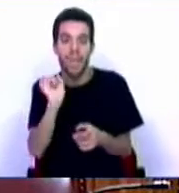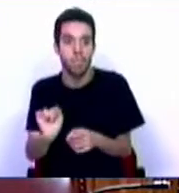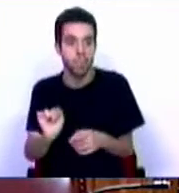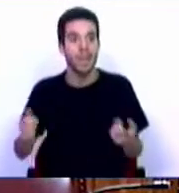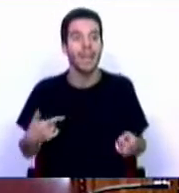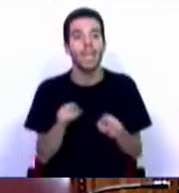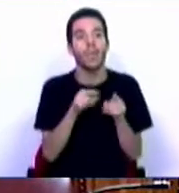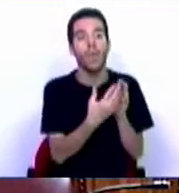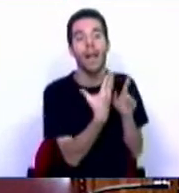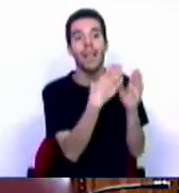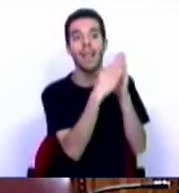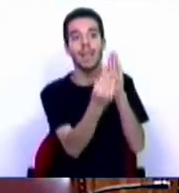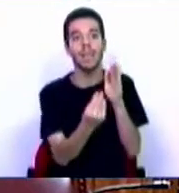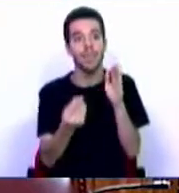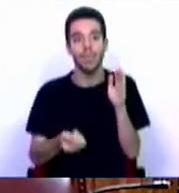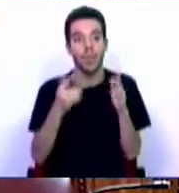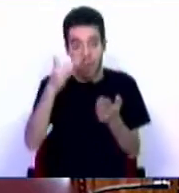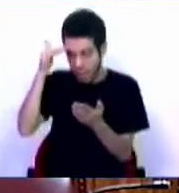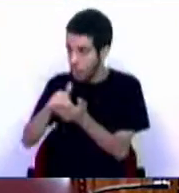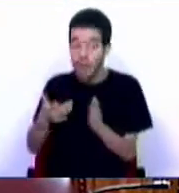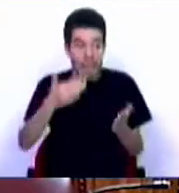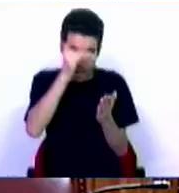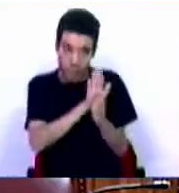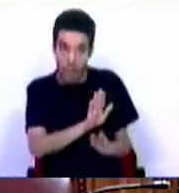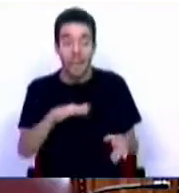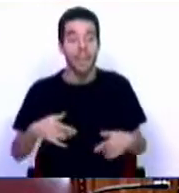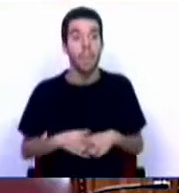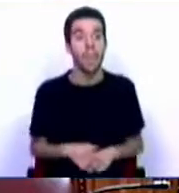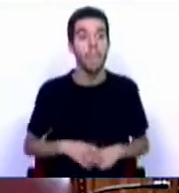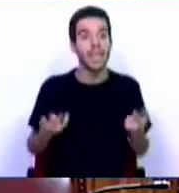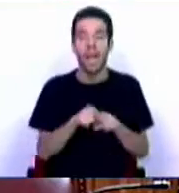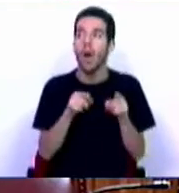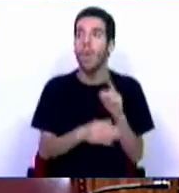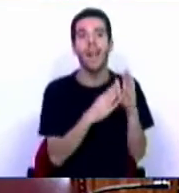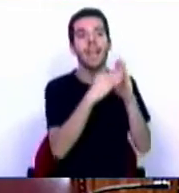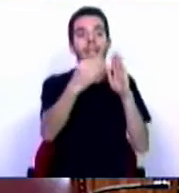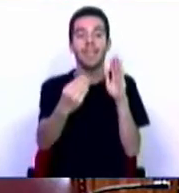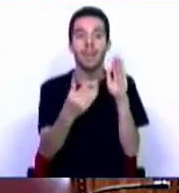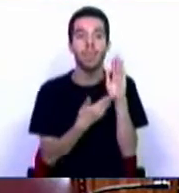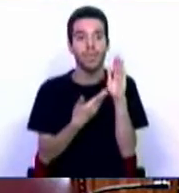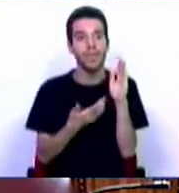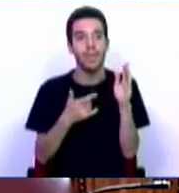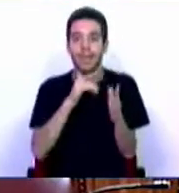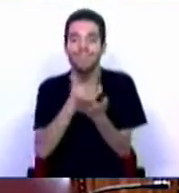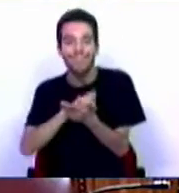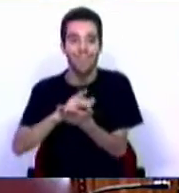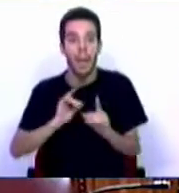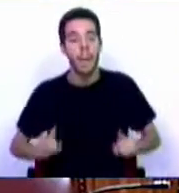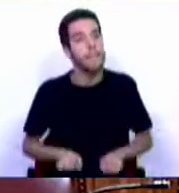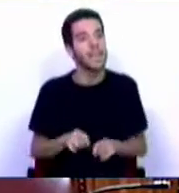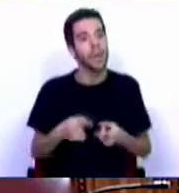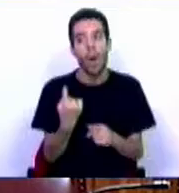isento de fonte Vou terminar. Não é isento completamente de fontes de eventual equívoco, mas é um regime que tem